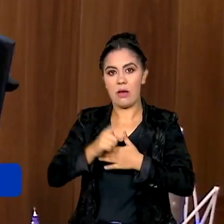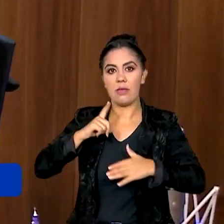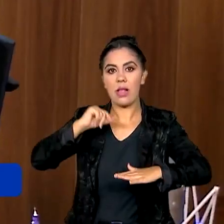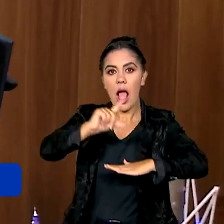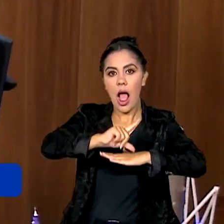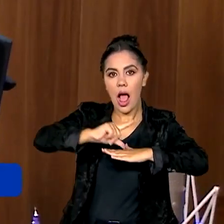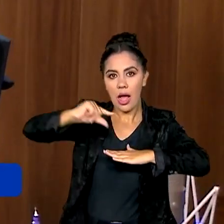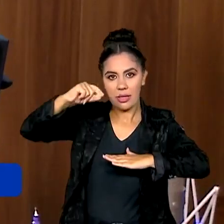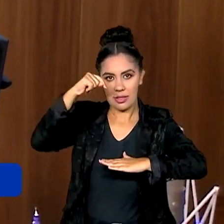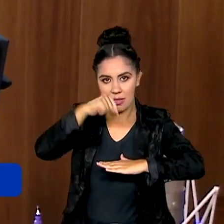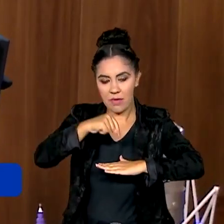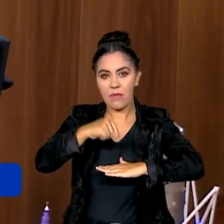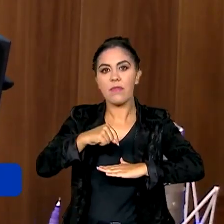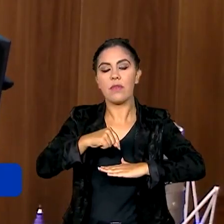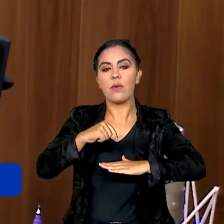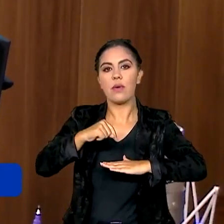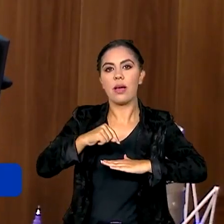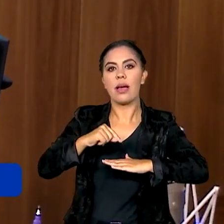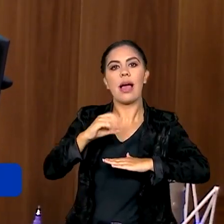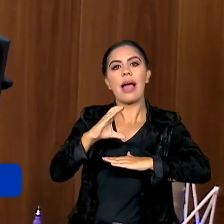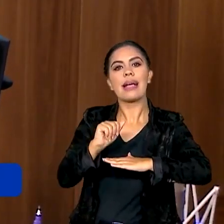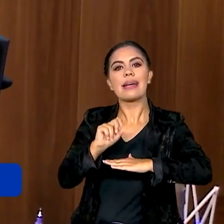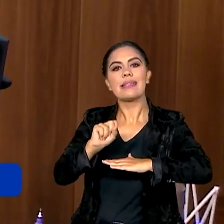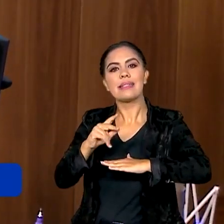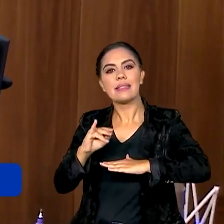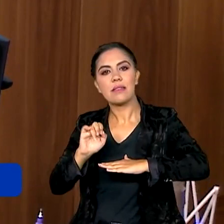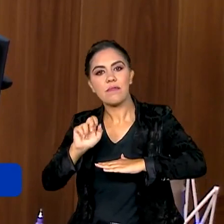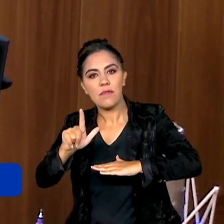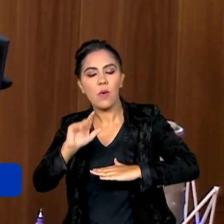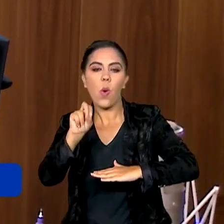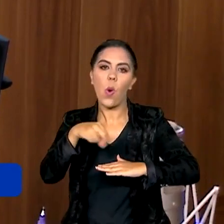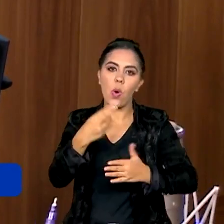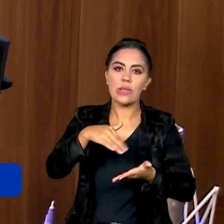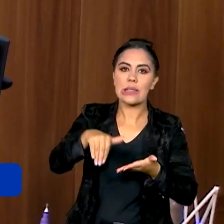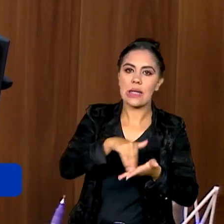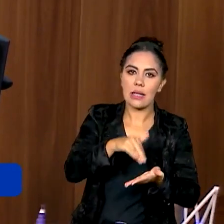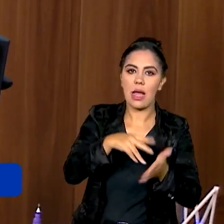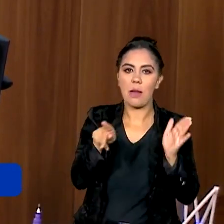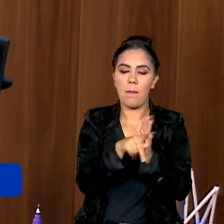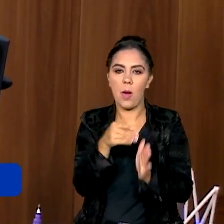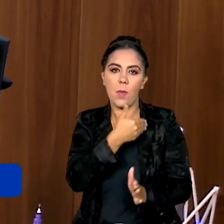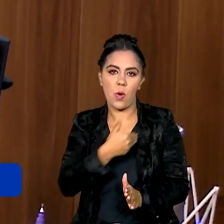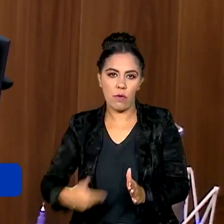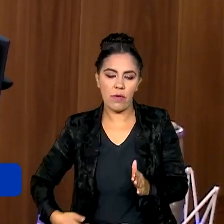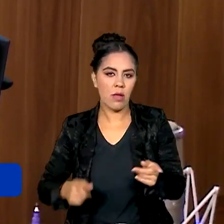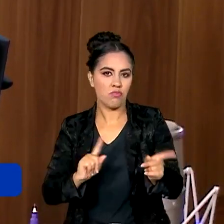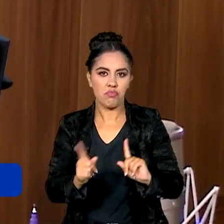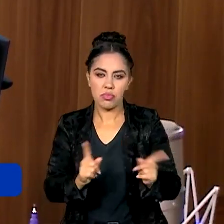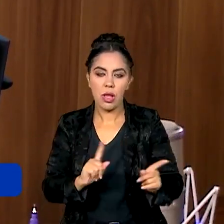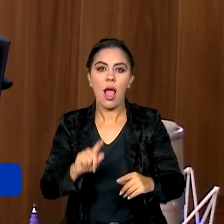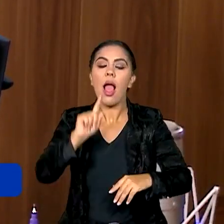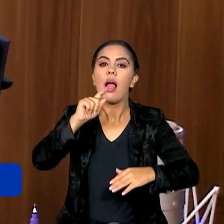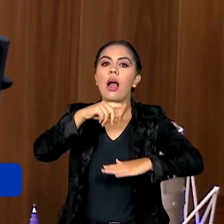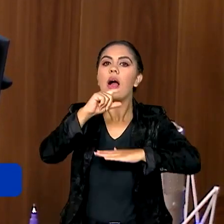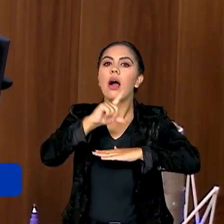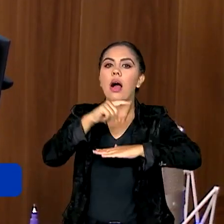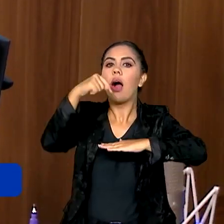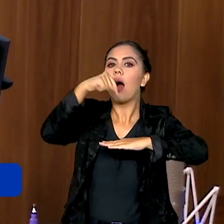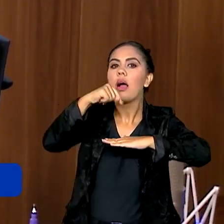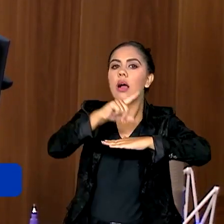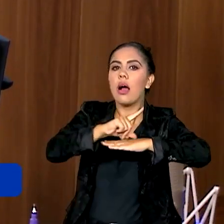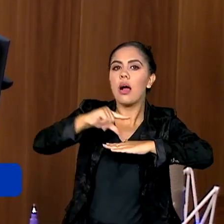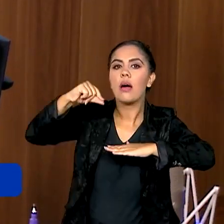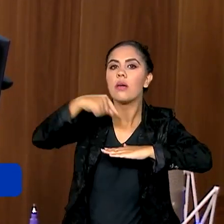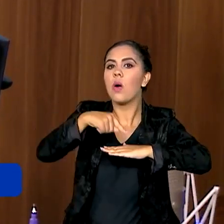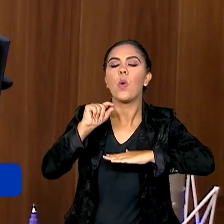tem alguns lugares que chama Casa Civil, outros chama Secretaria de Governo, é o trabalho que é um pouco